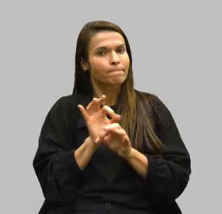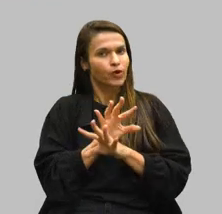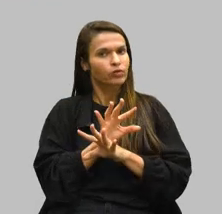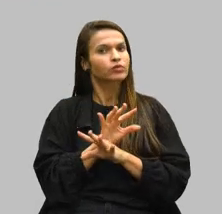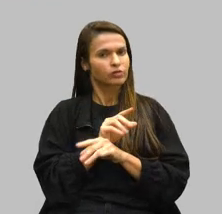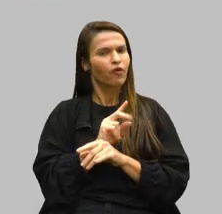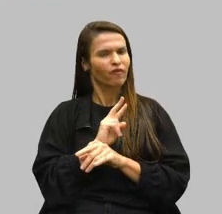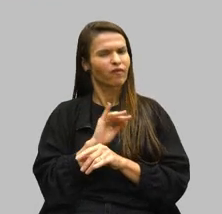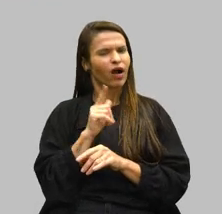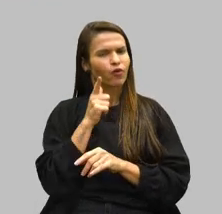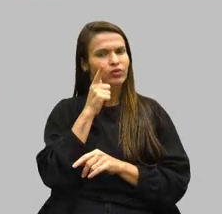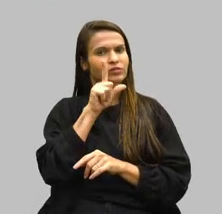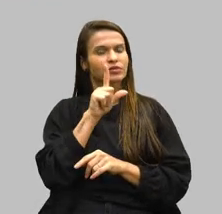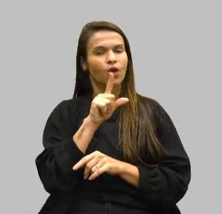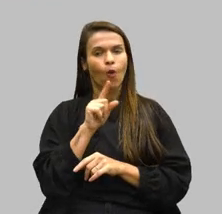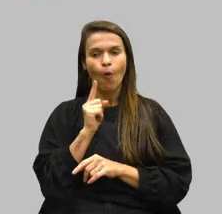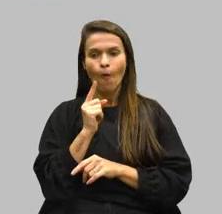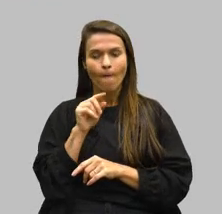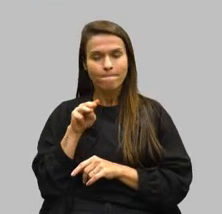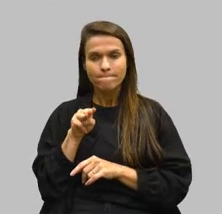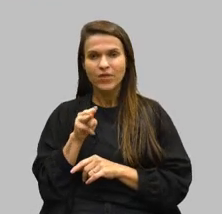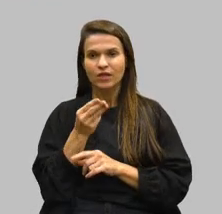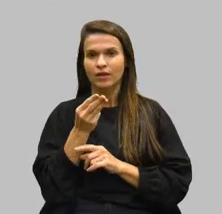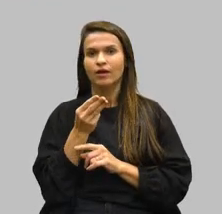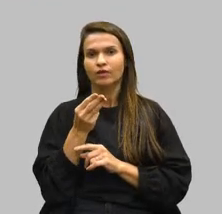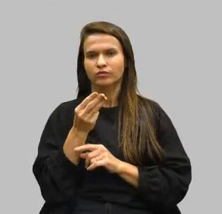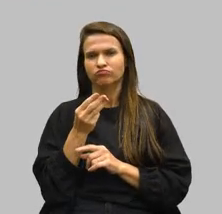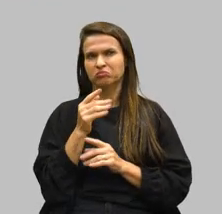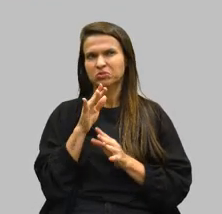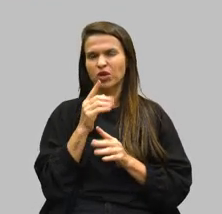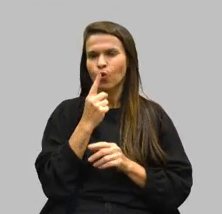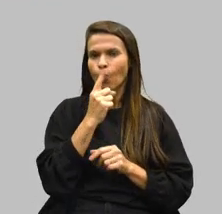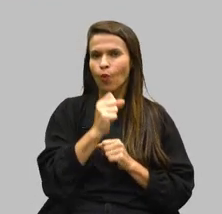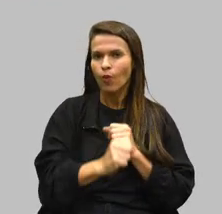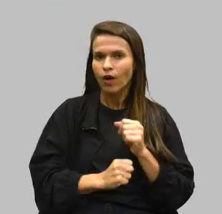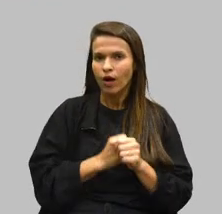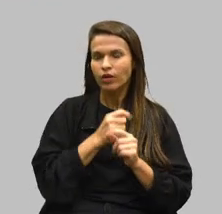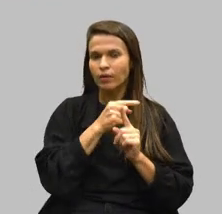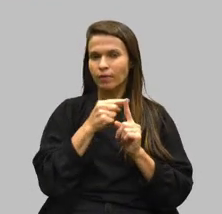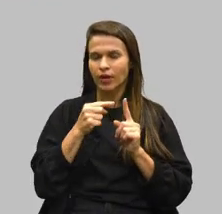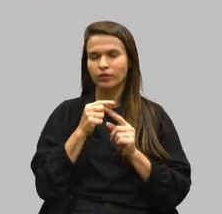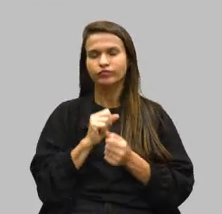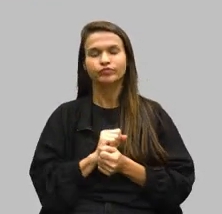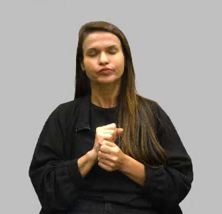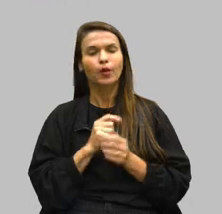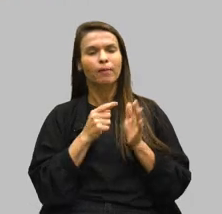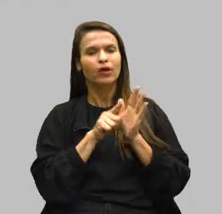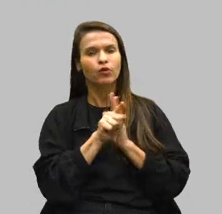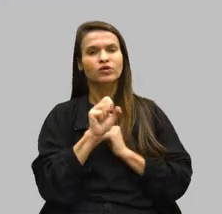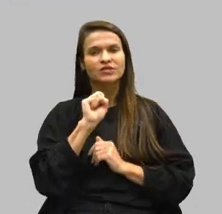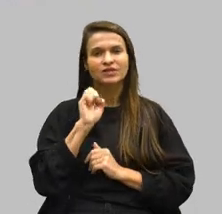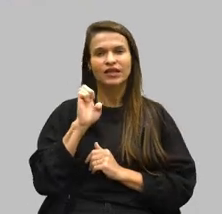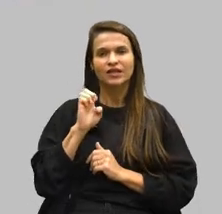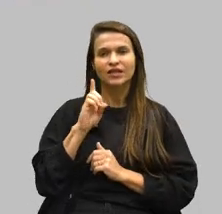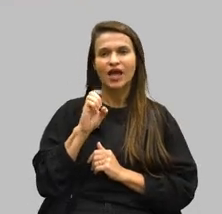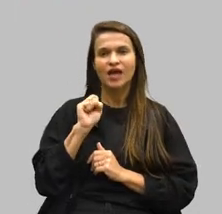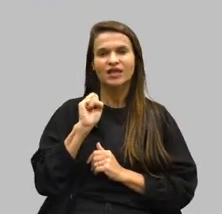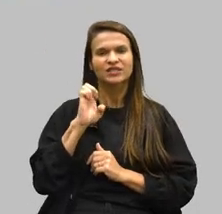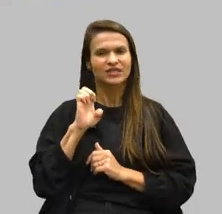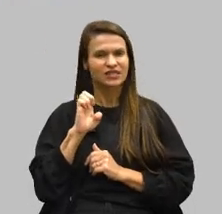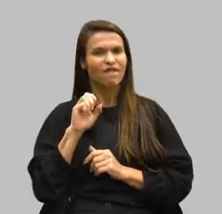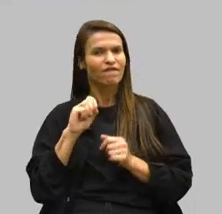no 1 milhão nos próximos 1 ano e meio e o que que a cadz faz para que esses 800.000 que já estão em